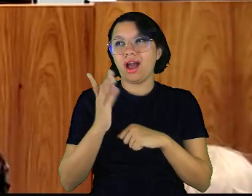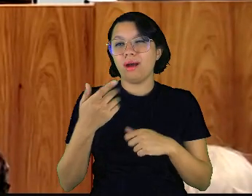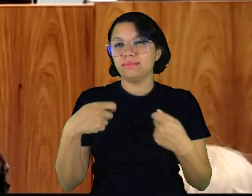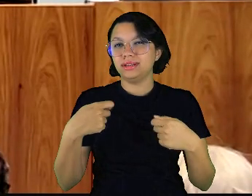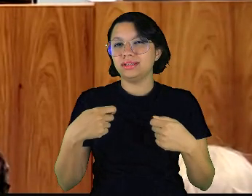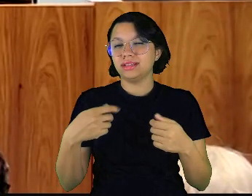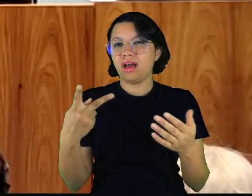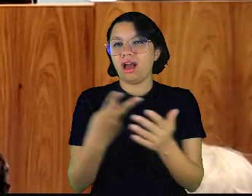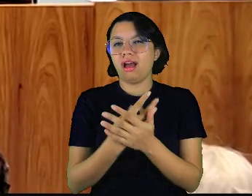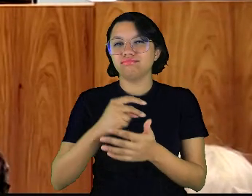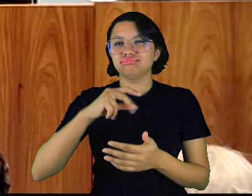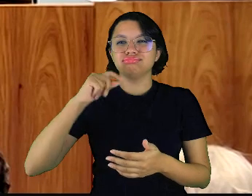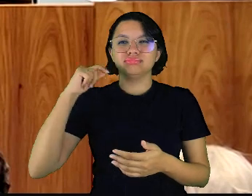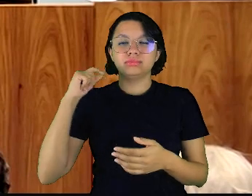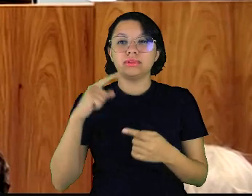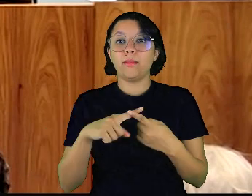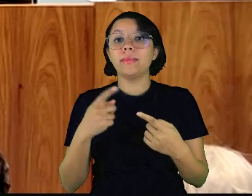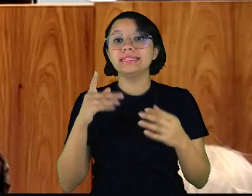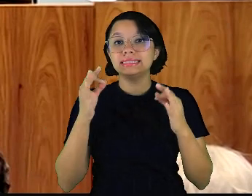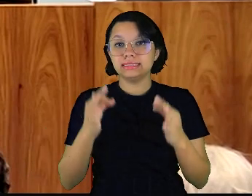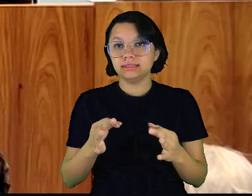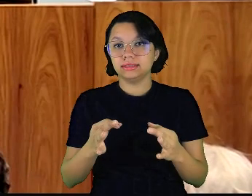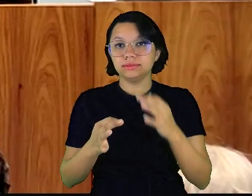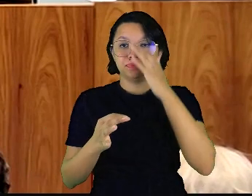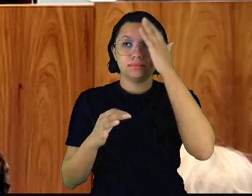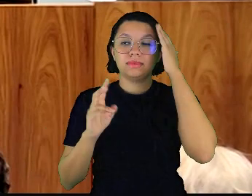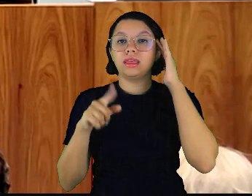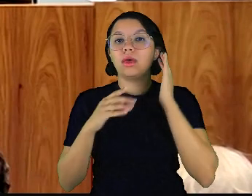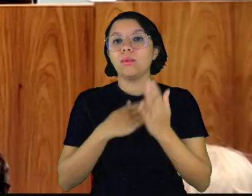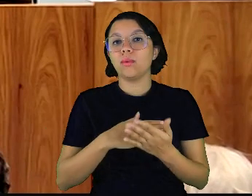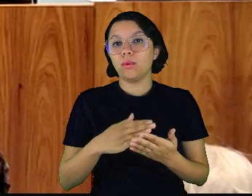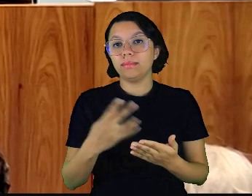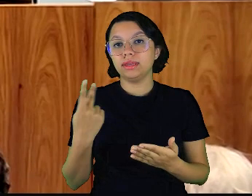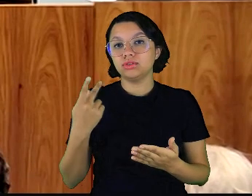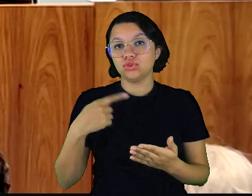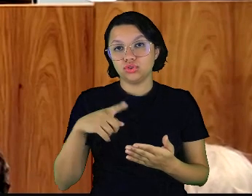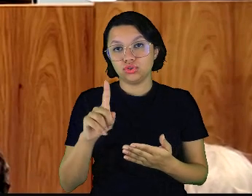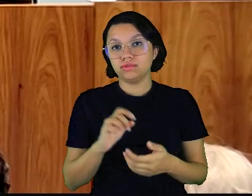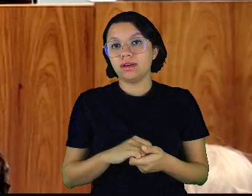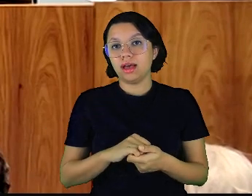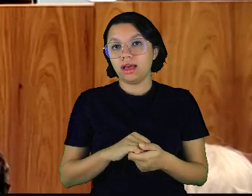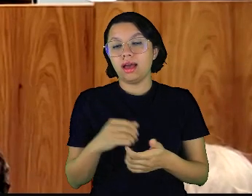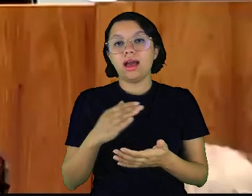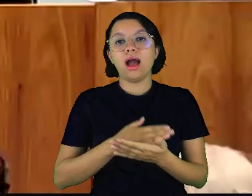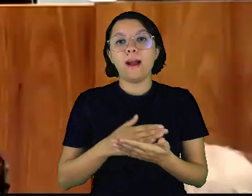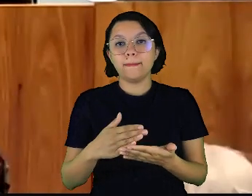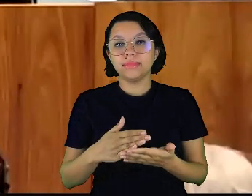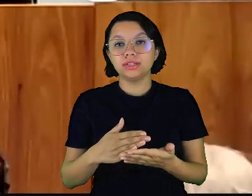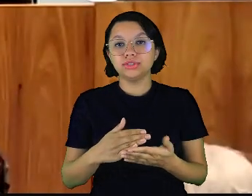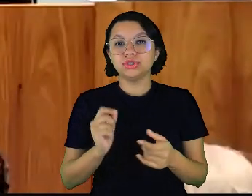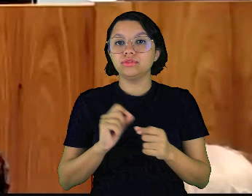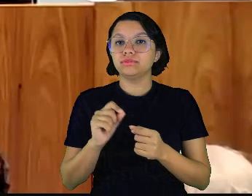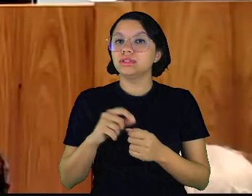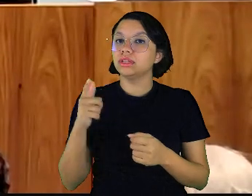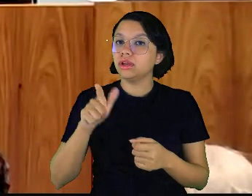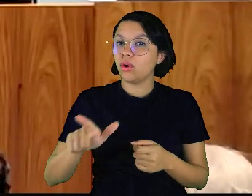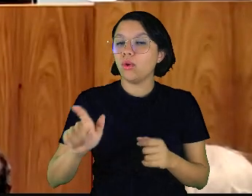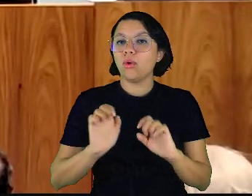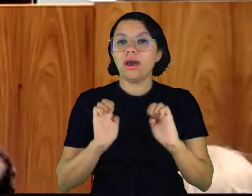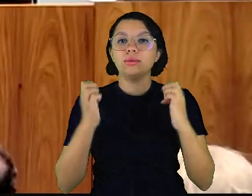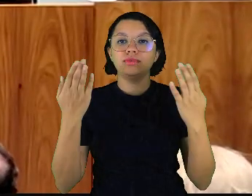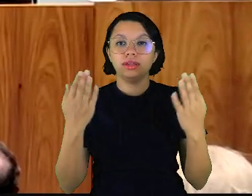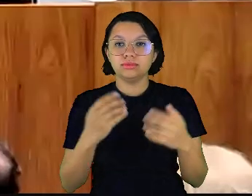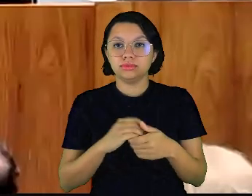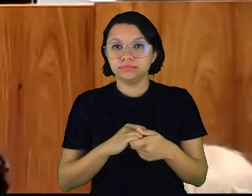acontecido há muito tempo, né? Mas eu tenho certeza que é um começo e a gente vai, a partir daqui, fazer outros eventos